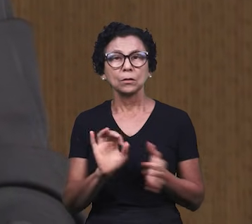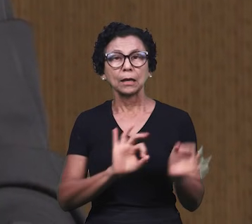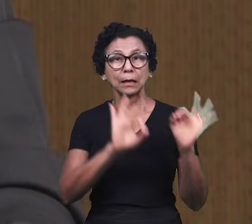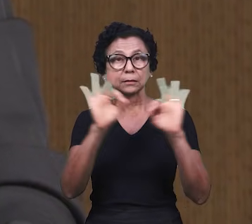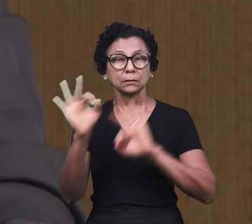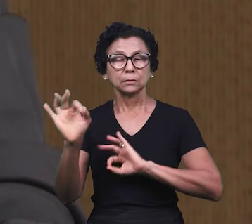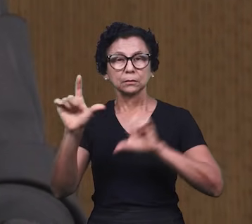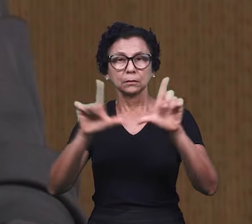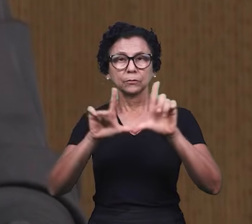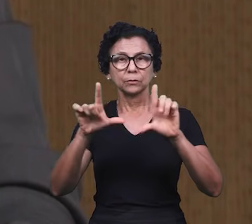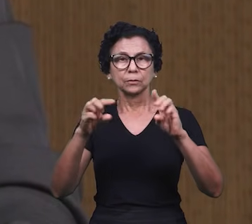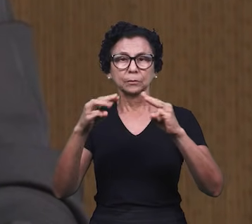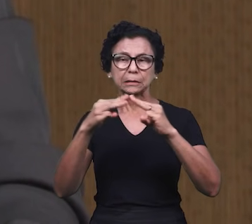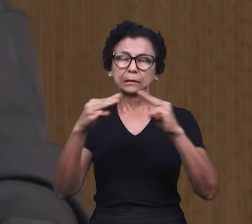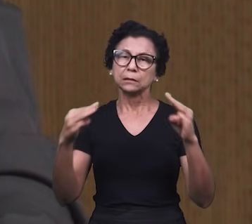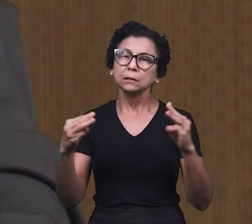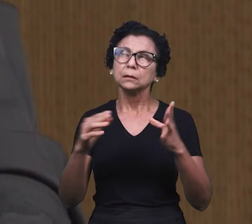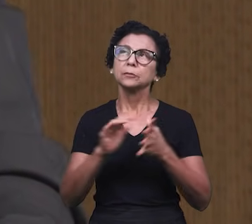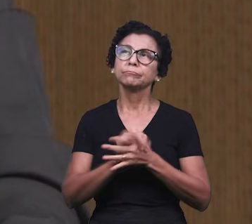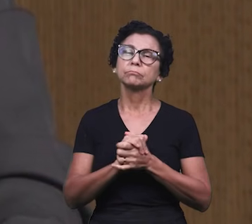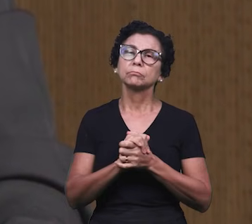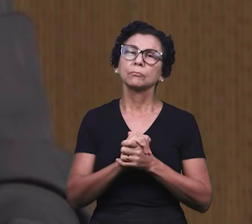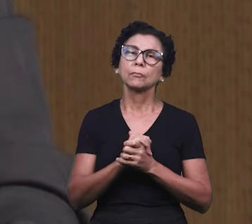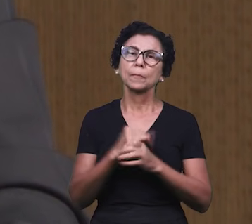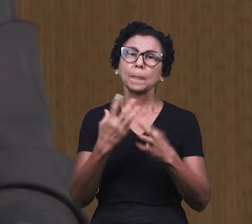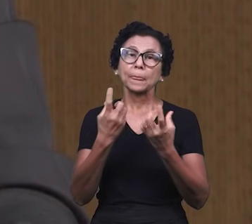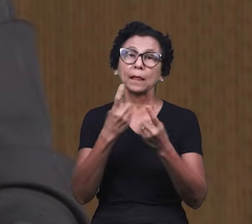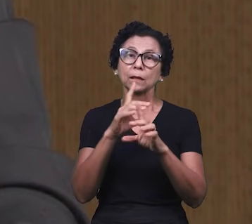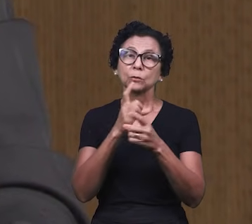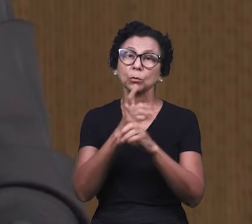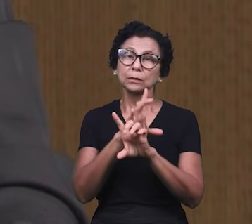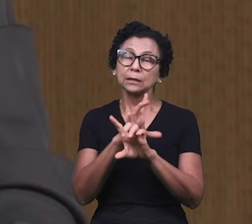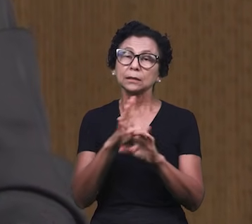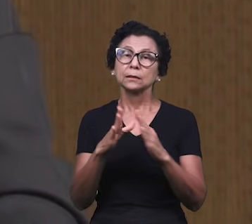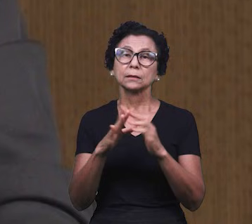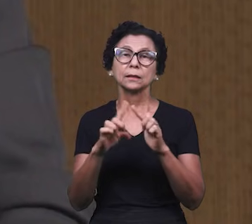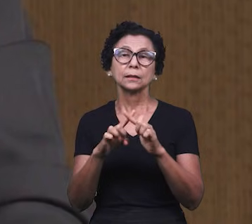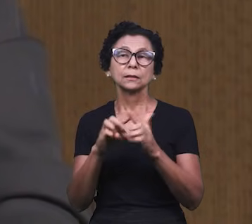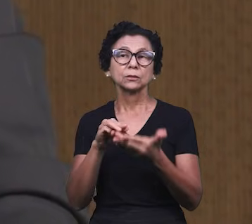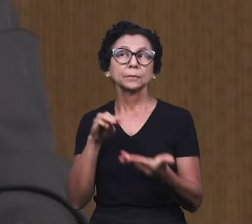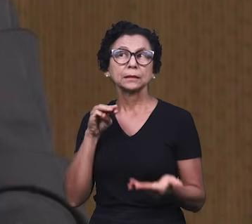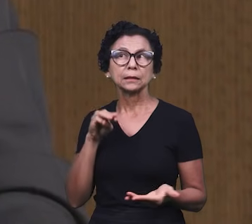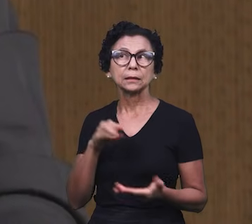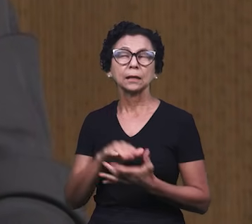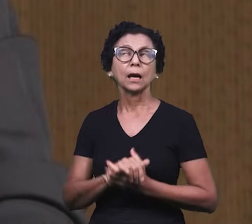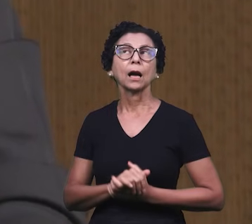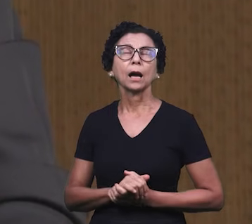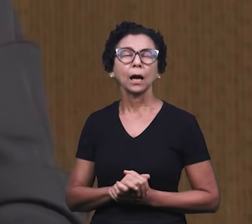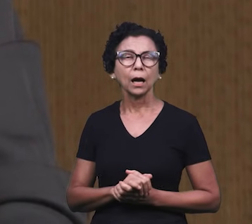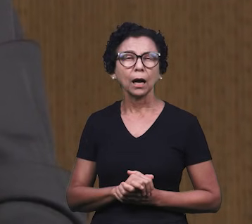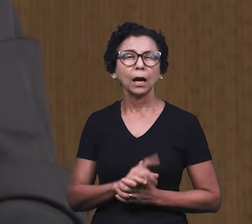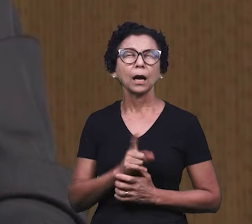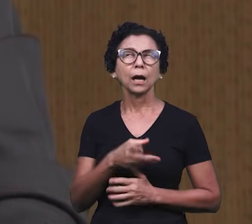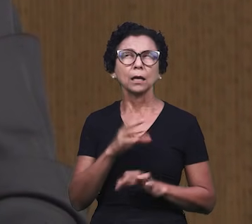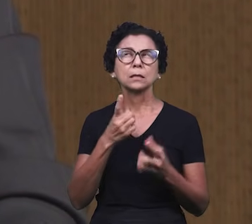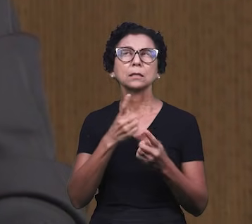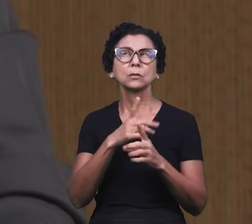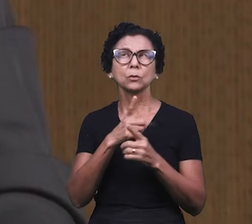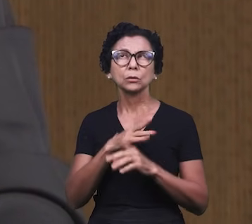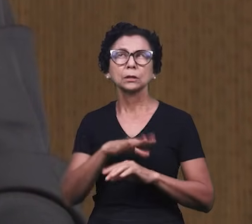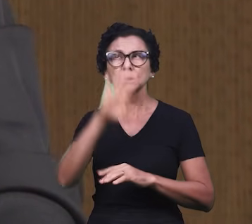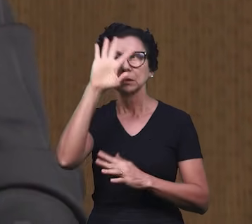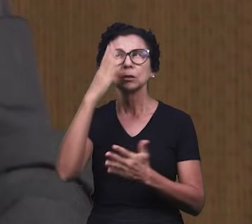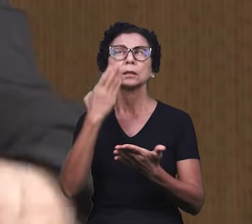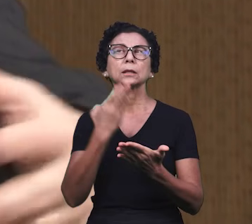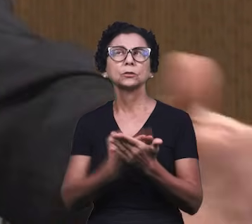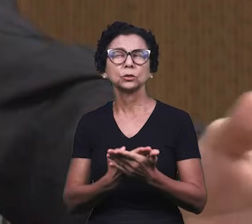a acompanhar o programa, a doutrina da igreja, e disse, essa doutrina que eu estava esperando. E ele é de